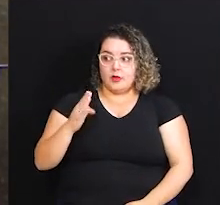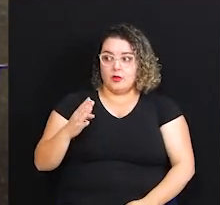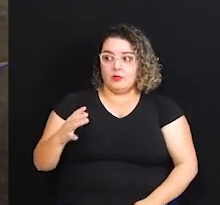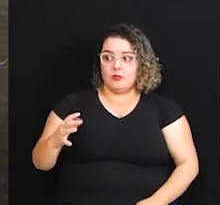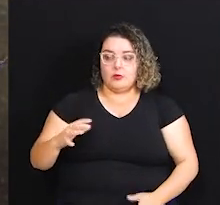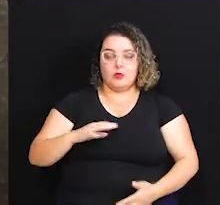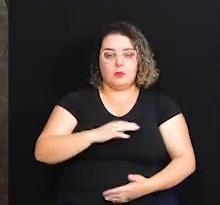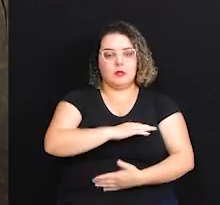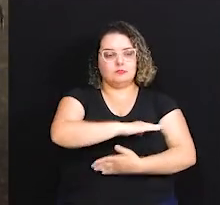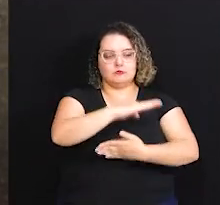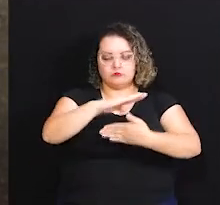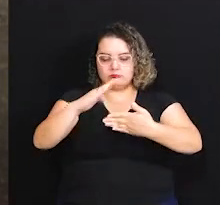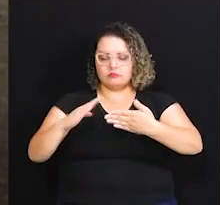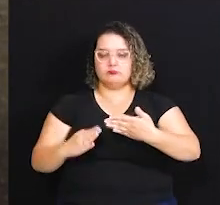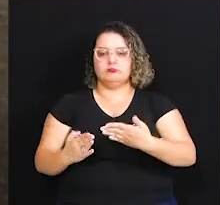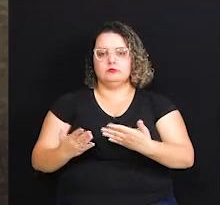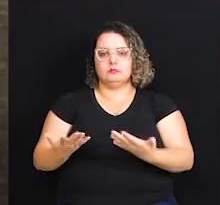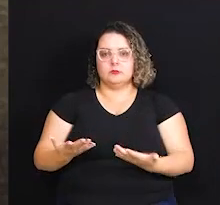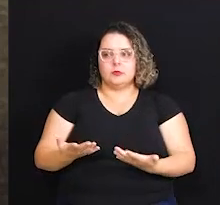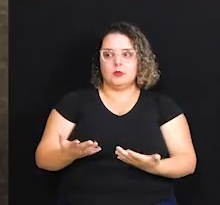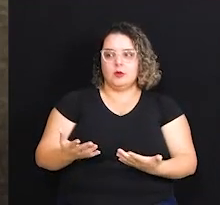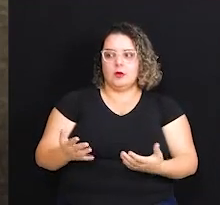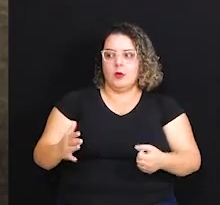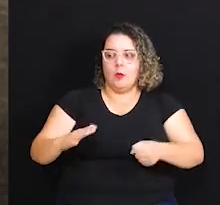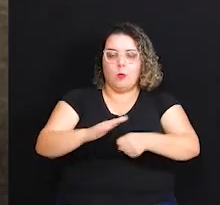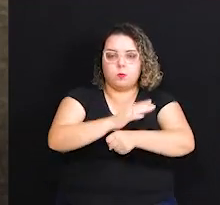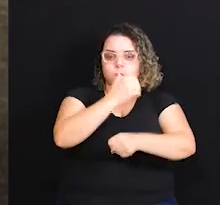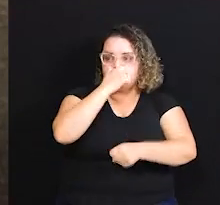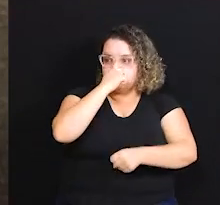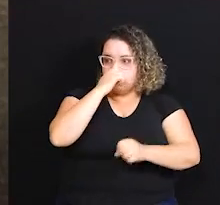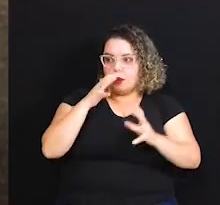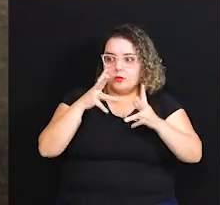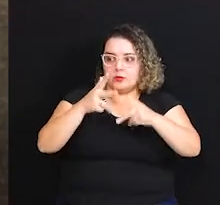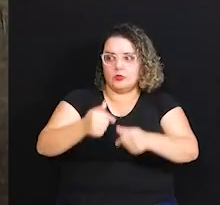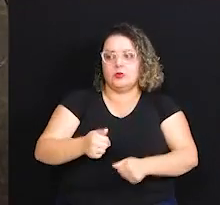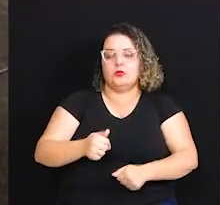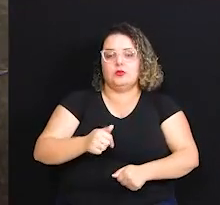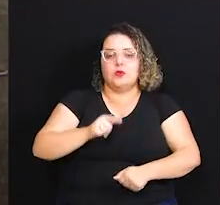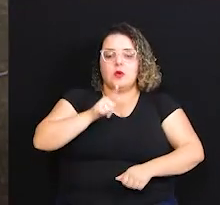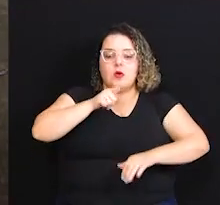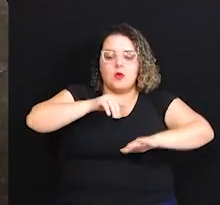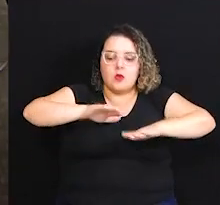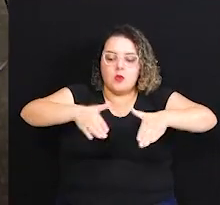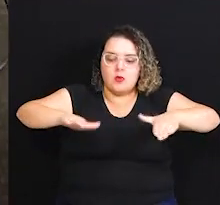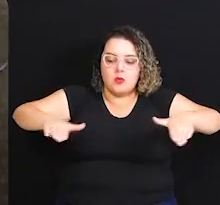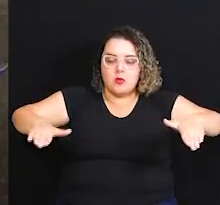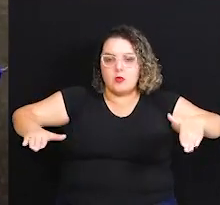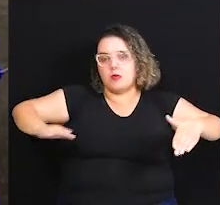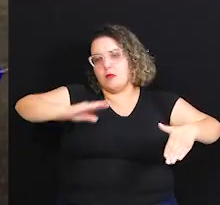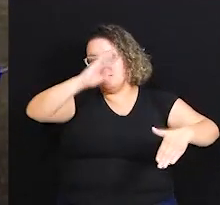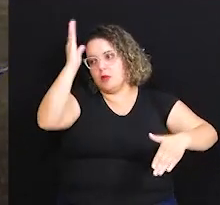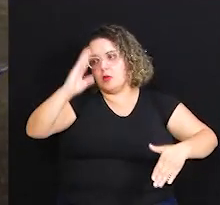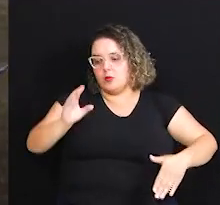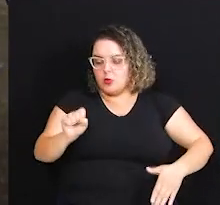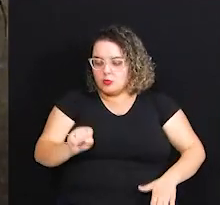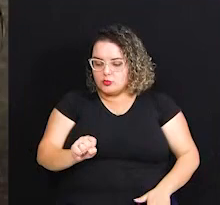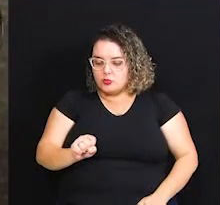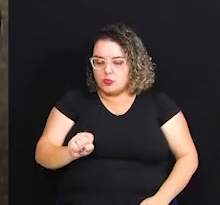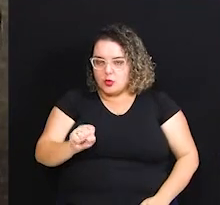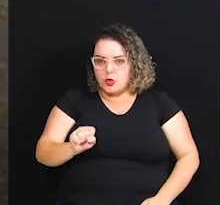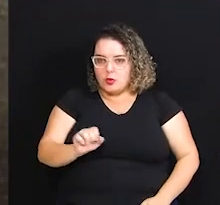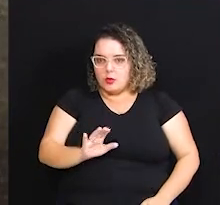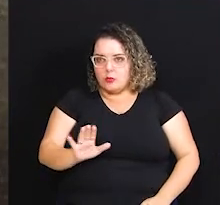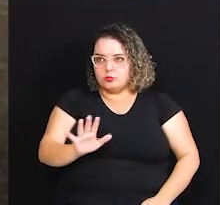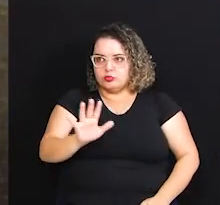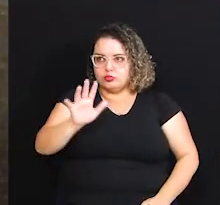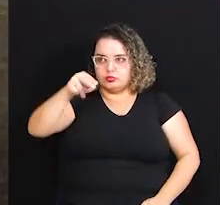Atlântica é um bioma que preenche praticamente quase todo o litoral brasileiro, desde a região sul ali do país, subindo para